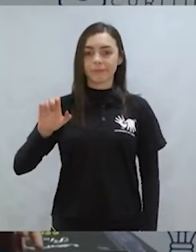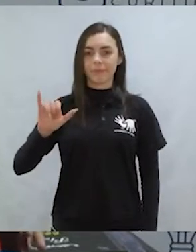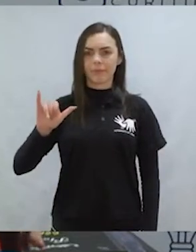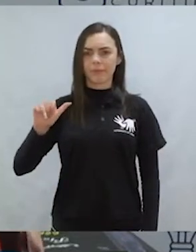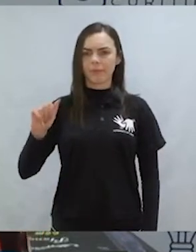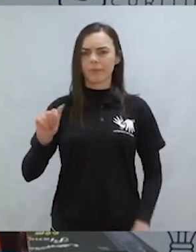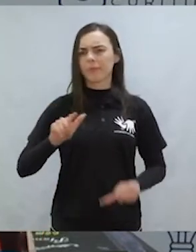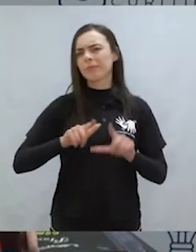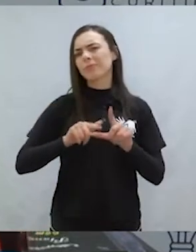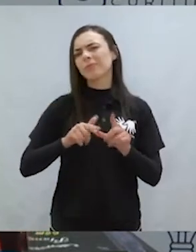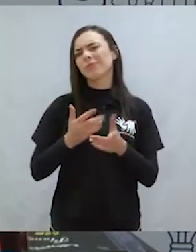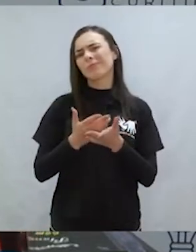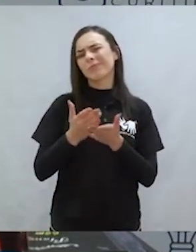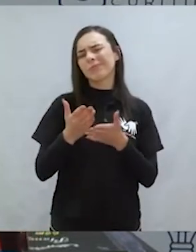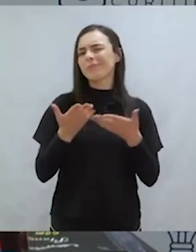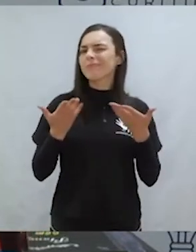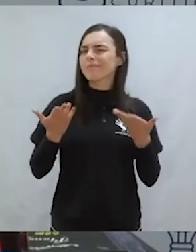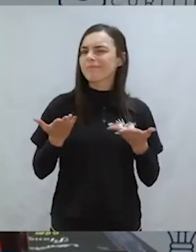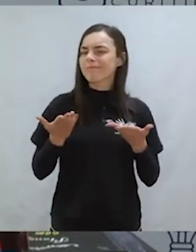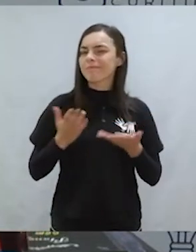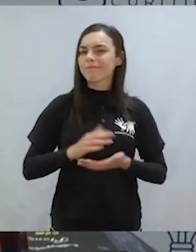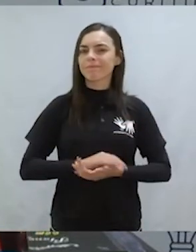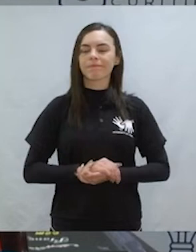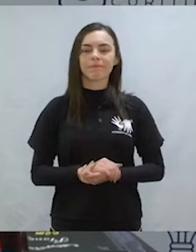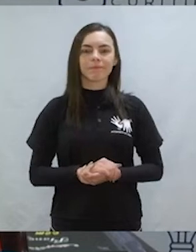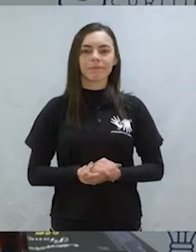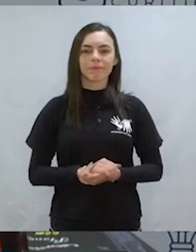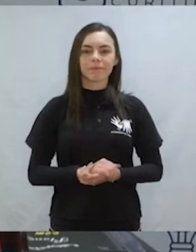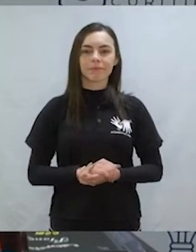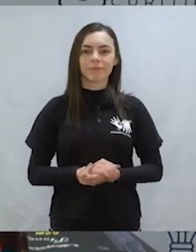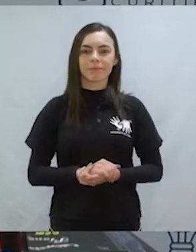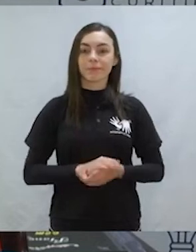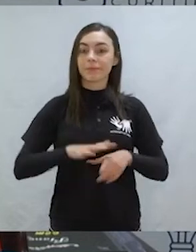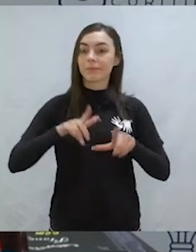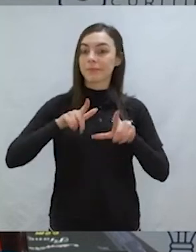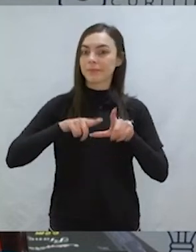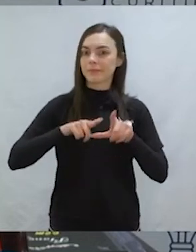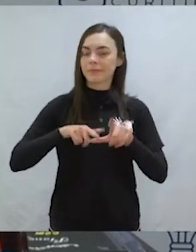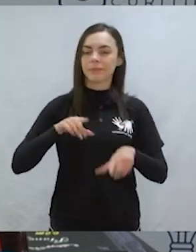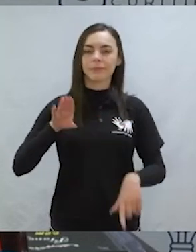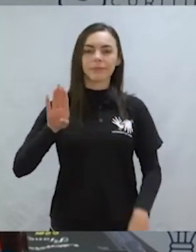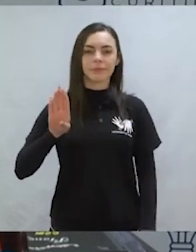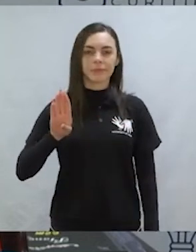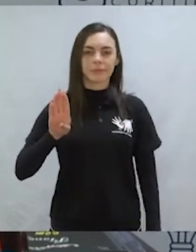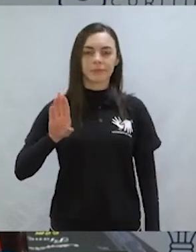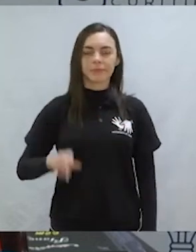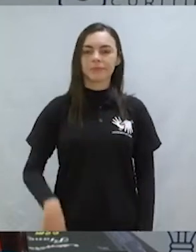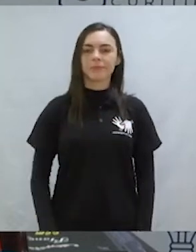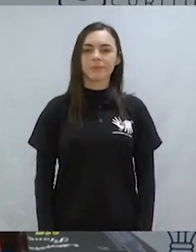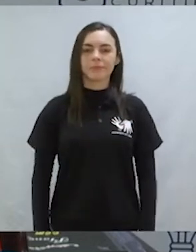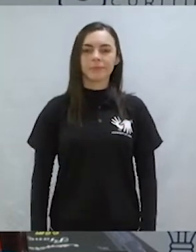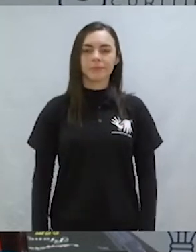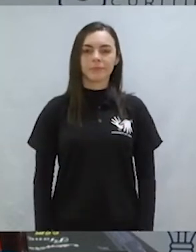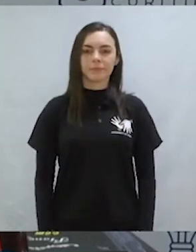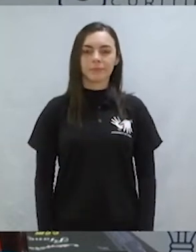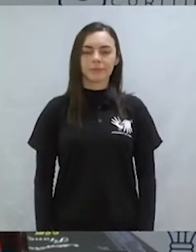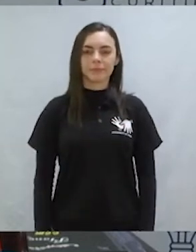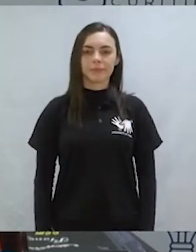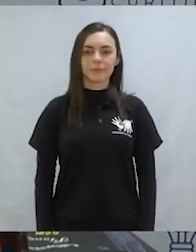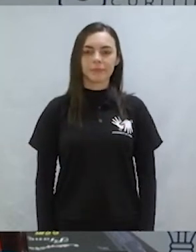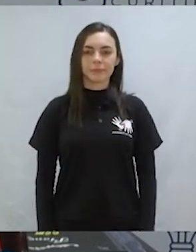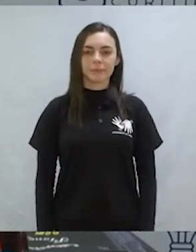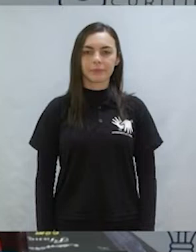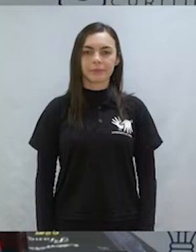Baleia começa com que letrinha que nós falamos? É a letrinha B.